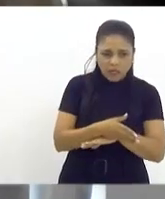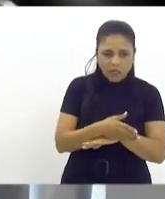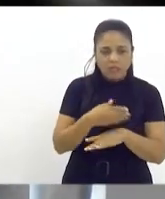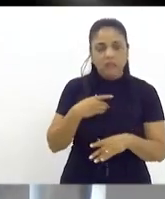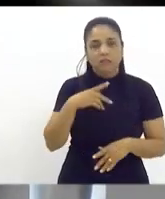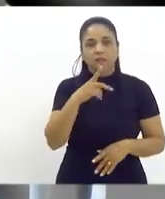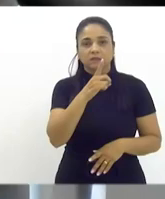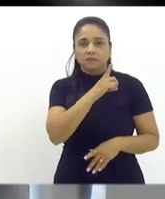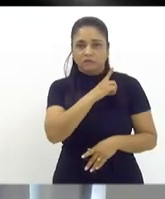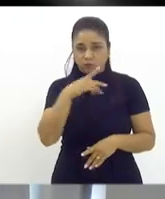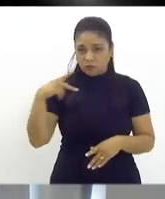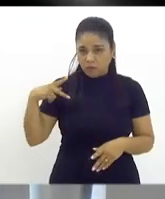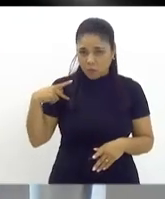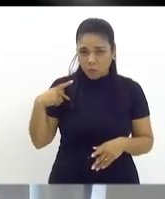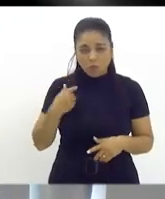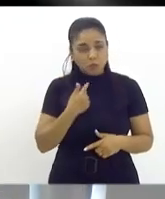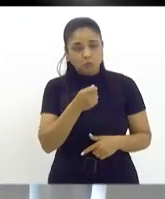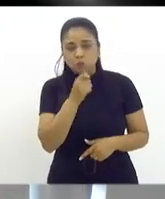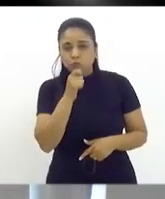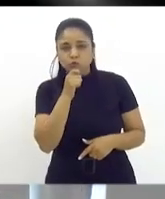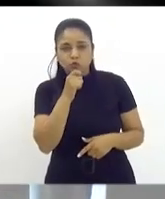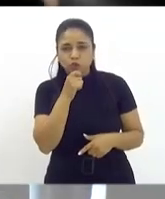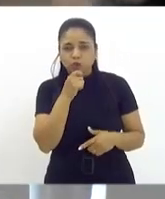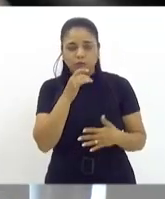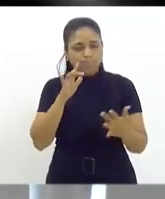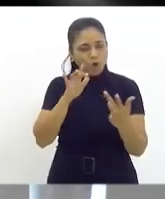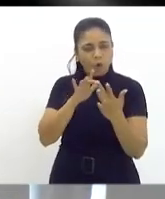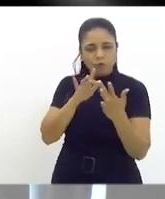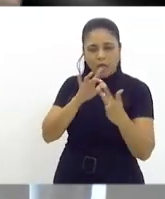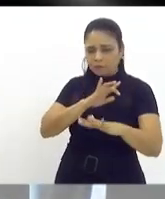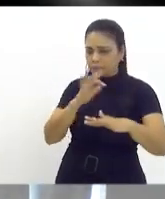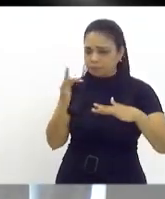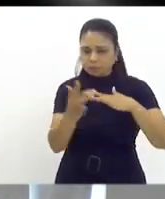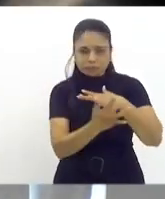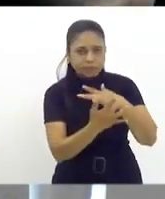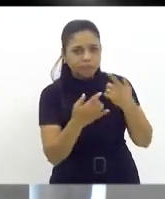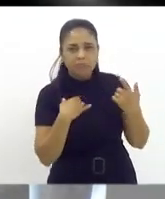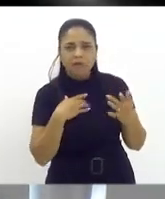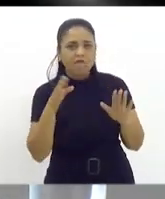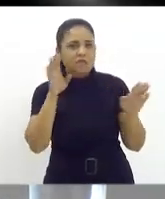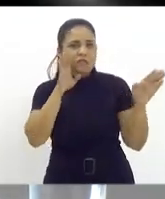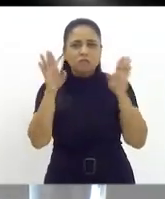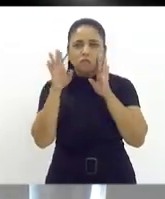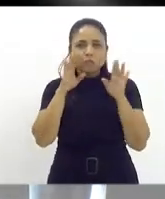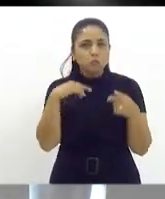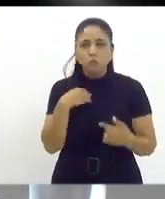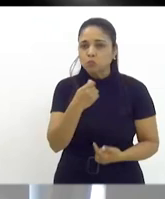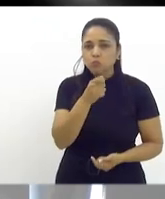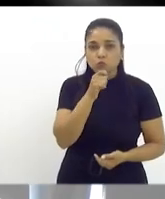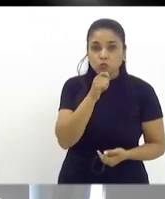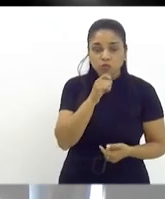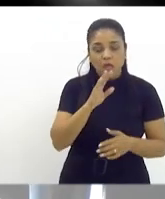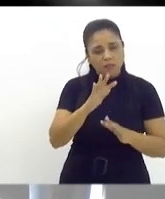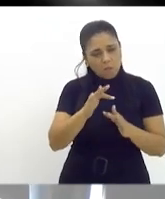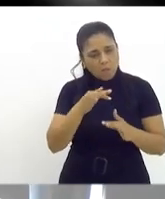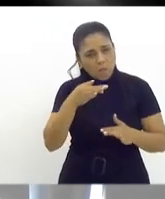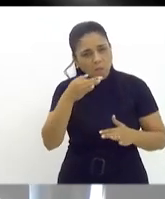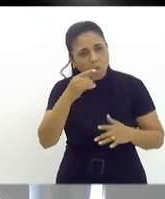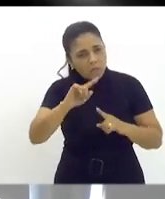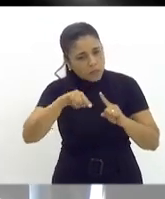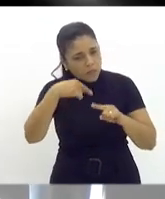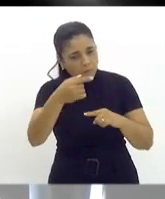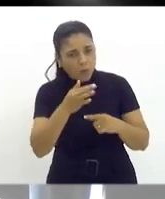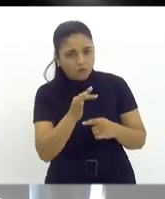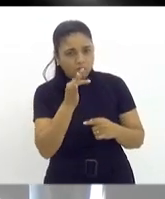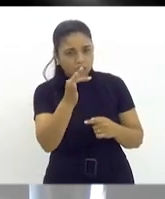essa movimentação de redes né de Facebook mas lá pelas tantas A gente assistiu também né